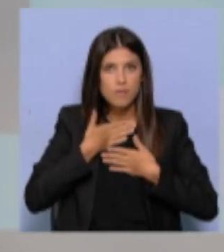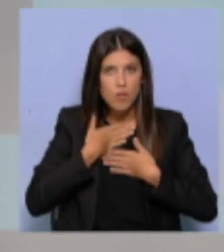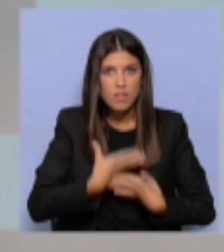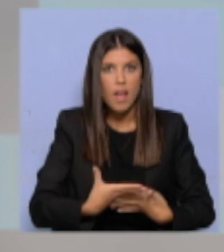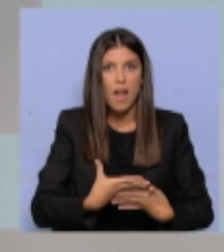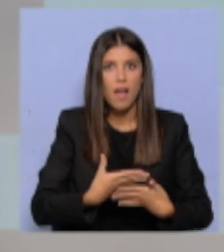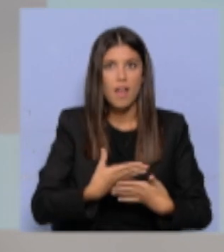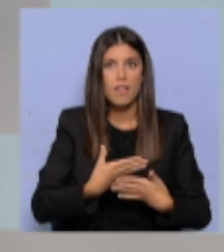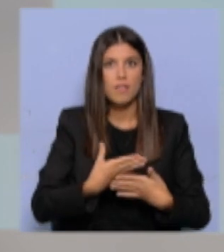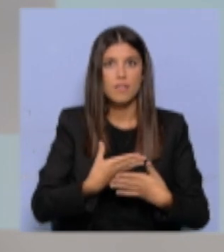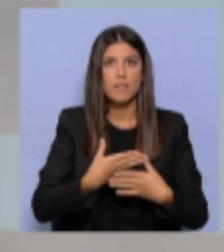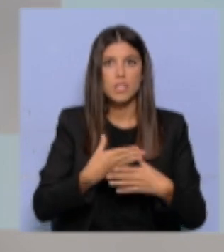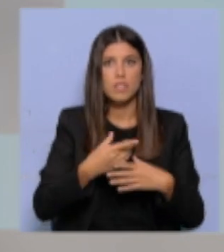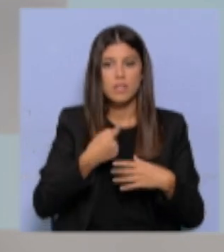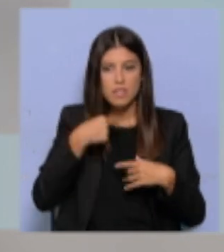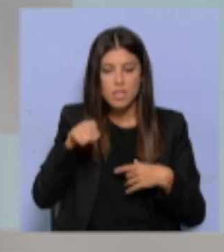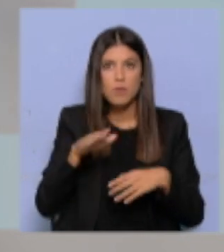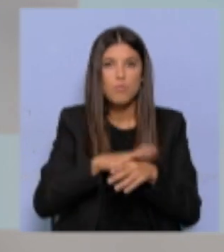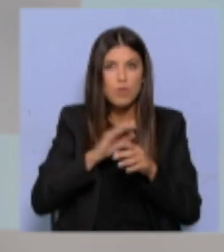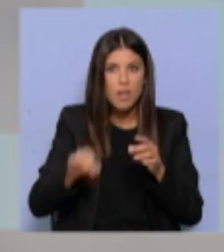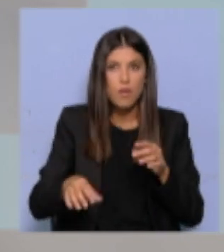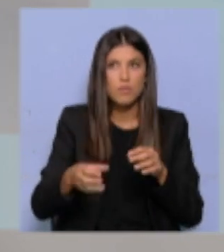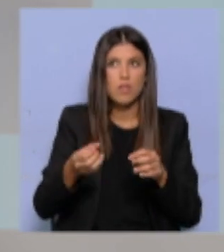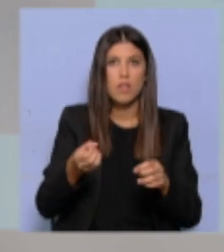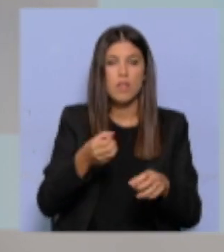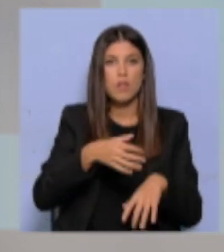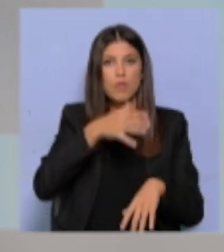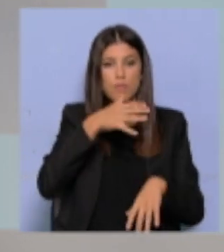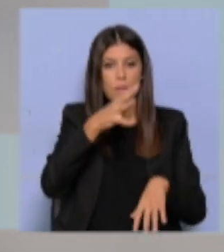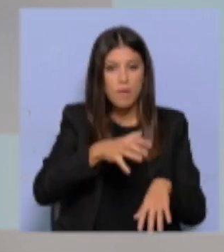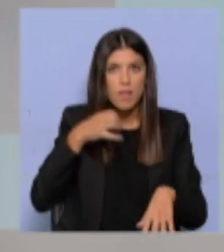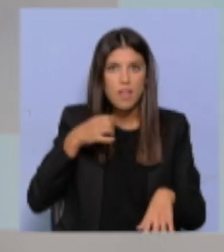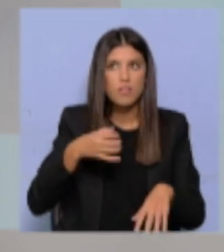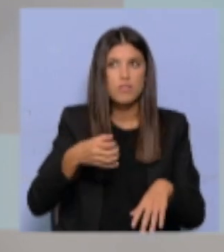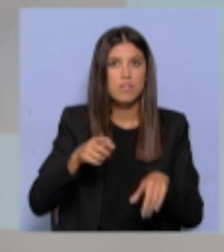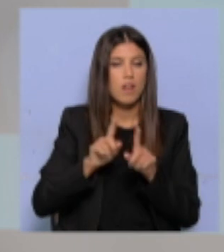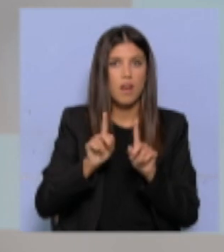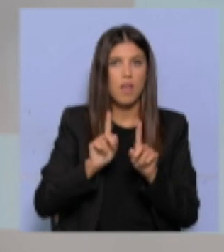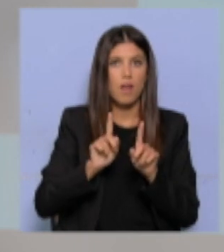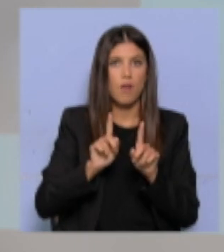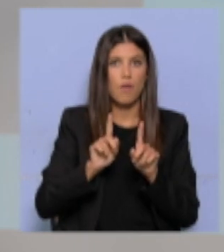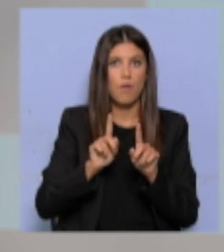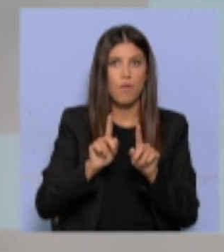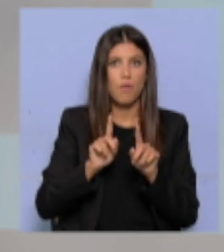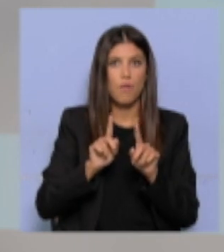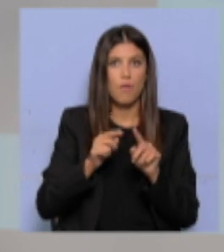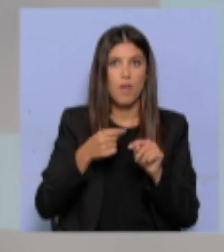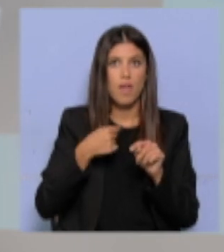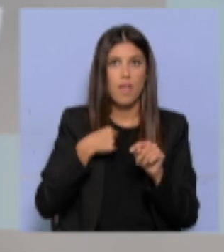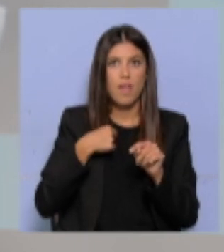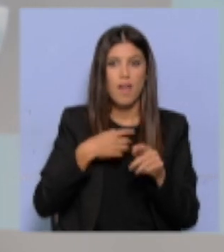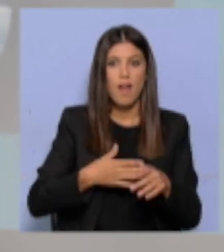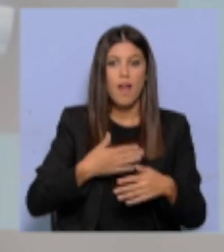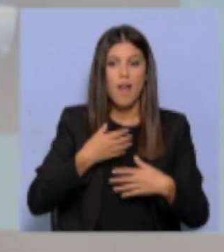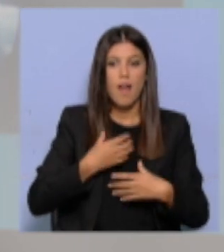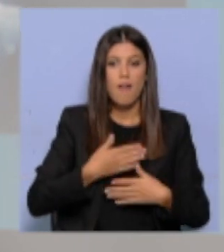um livro. Eu acredito na vocação que nasce a partir do encontro pessoal com alguém,